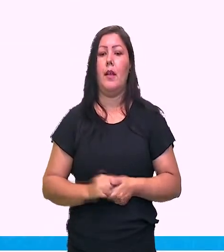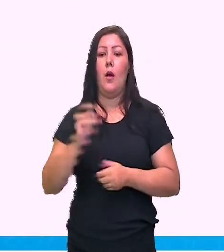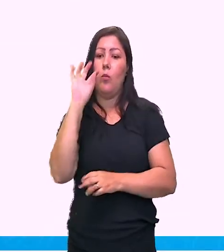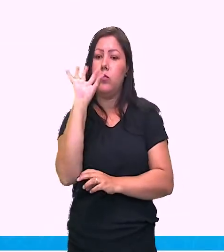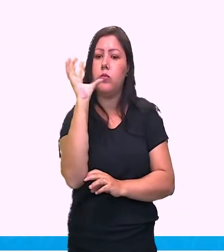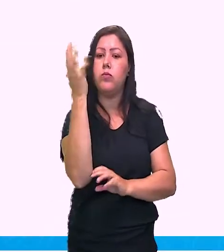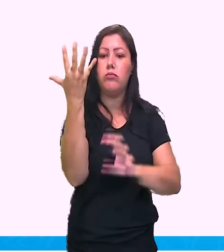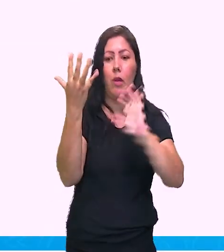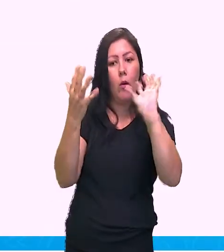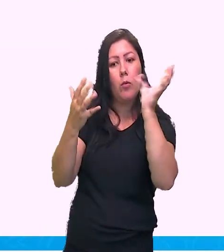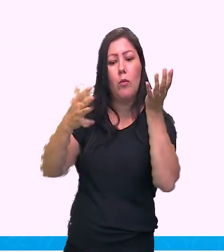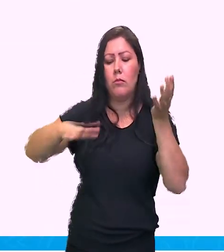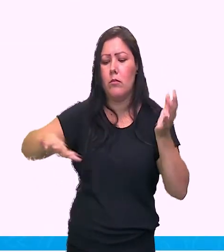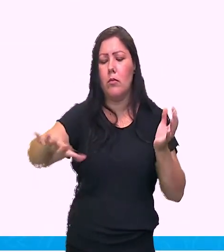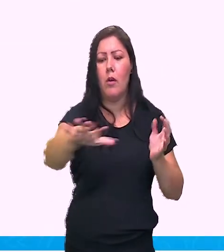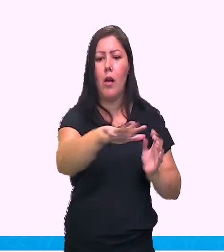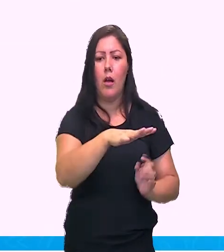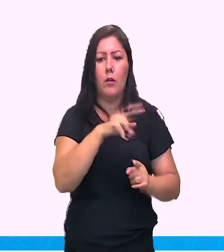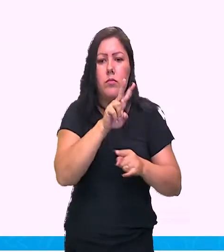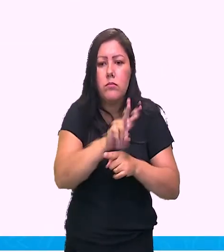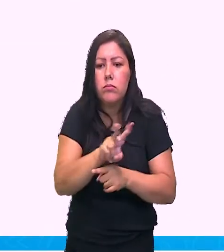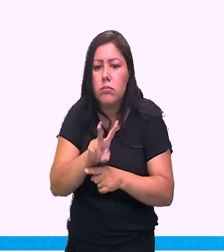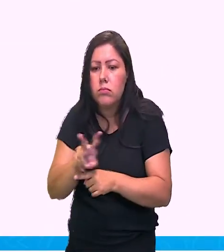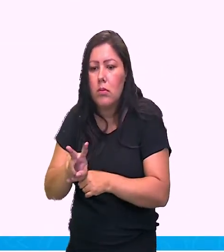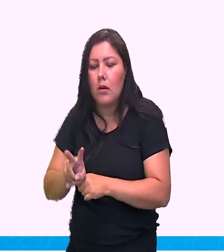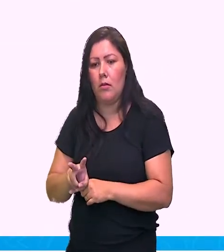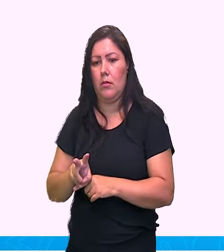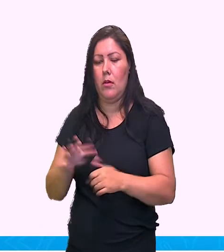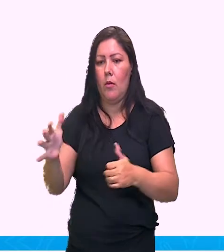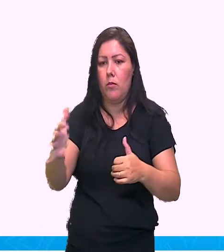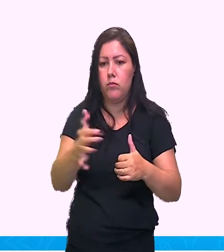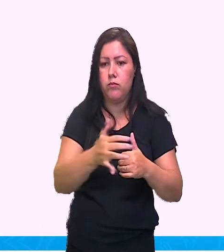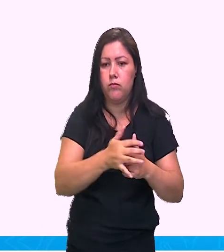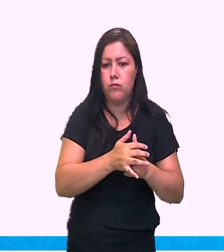Proteção ao meio ambiente. Isso é fundamental.